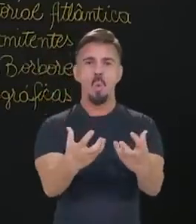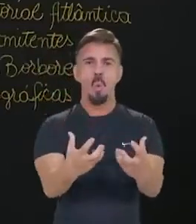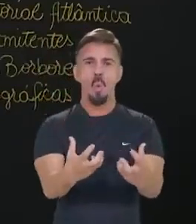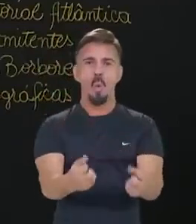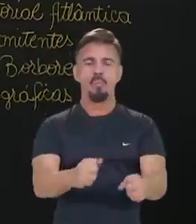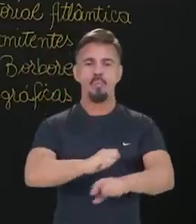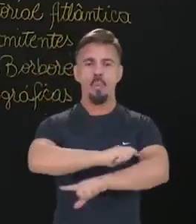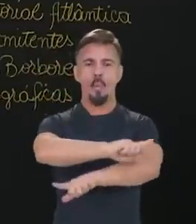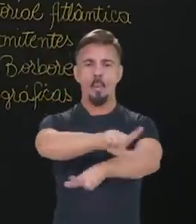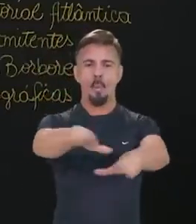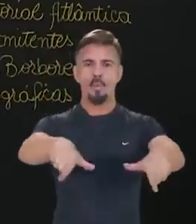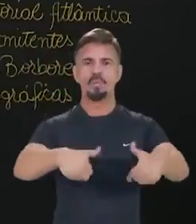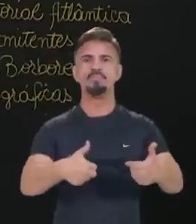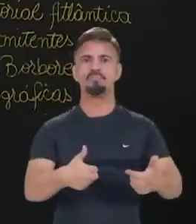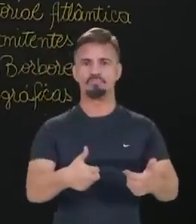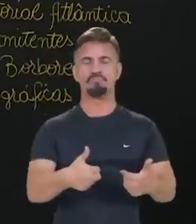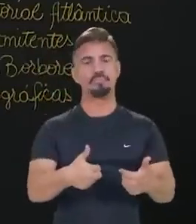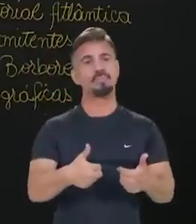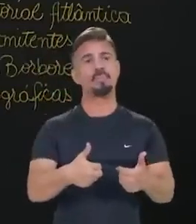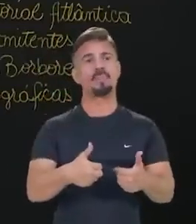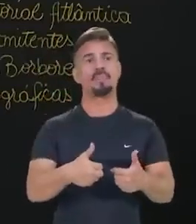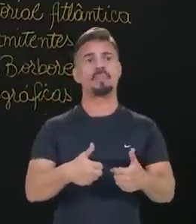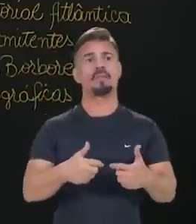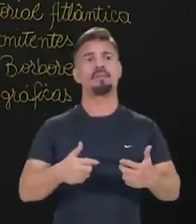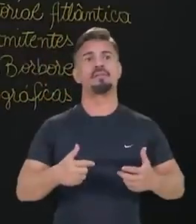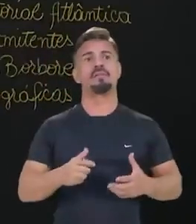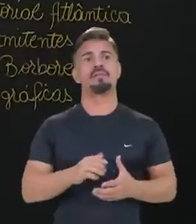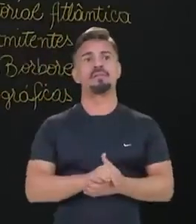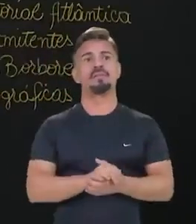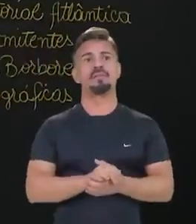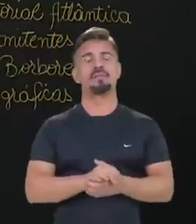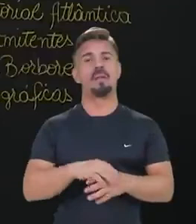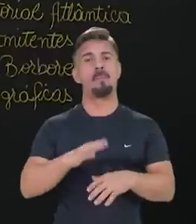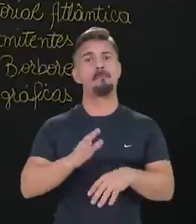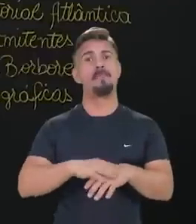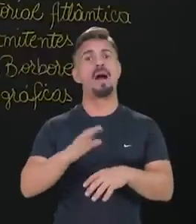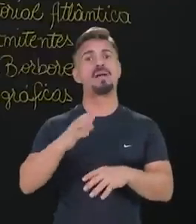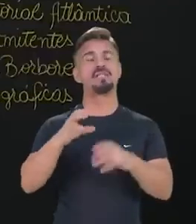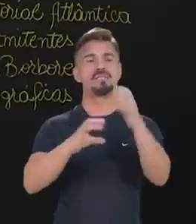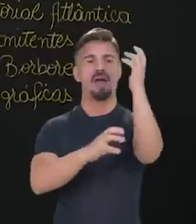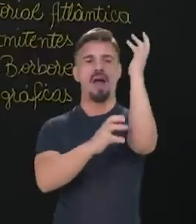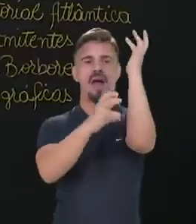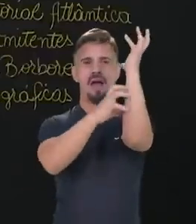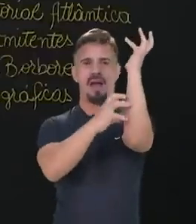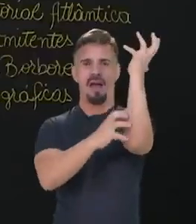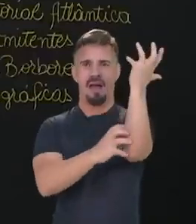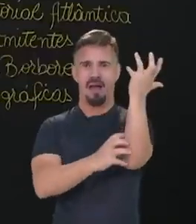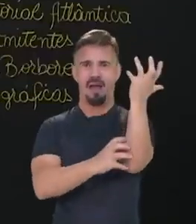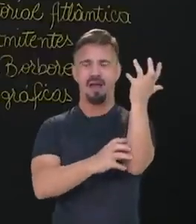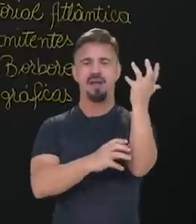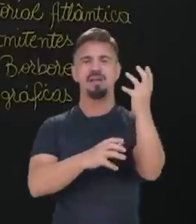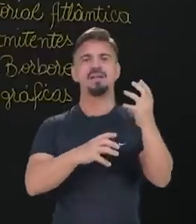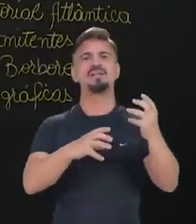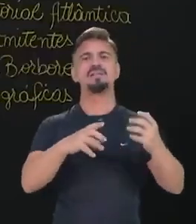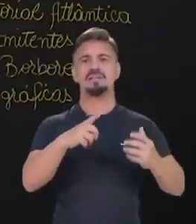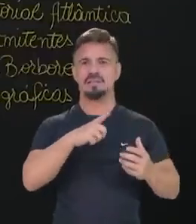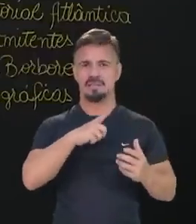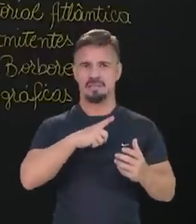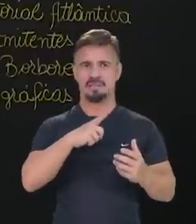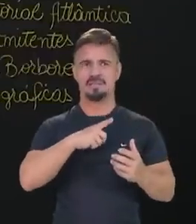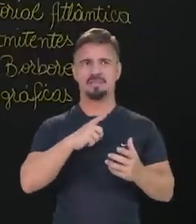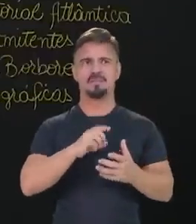as maiores bacias hidrográficas intermitentes do mundo estão aqui na Caatinga. Dessa maneira, então, nós